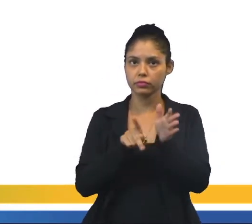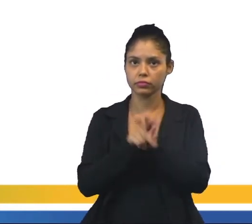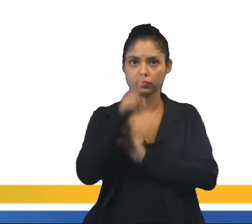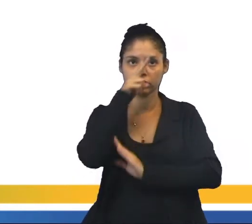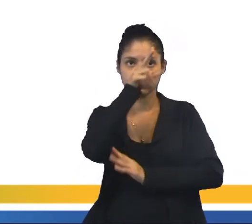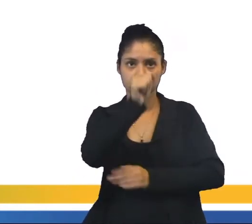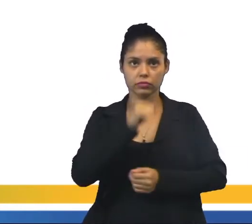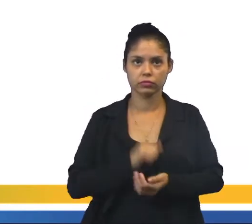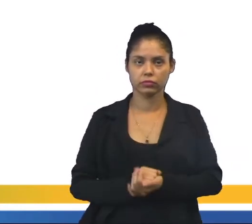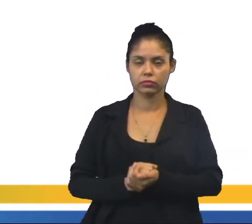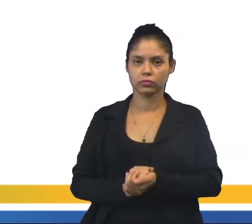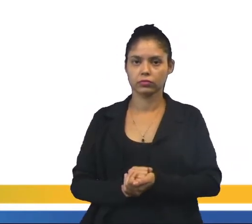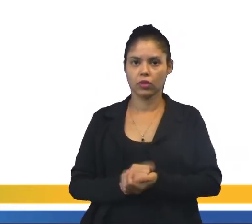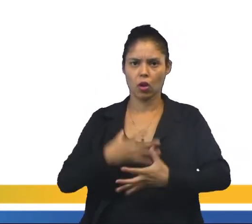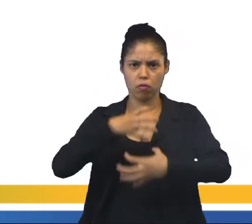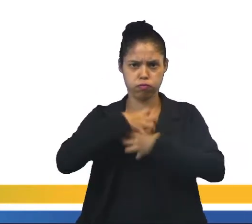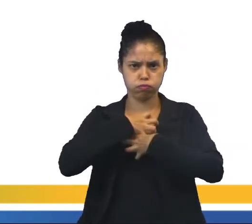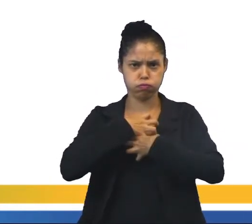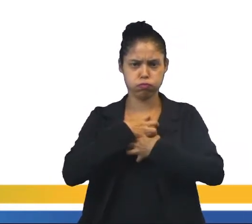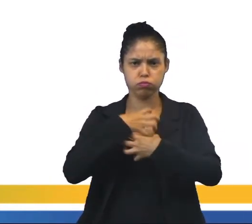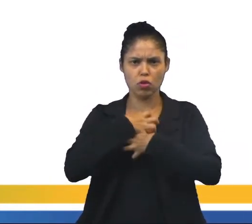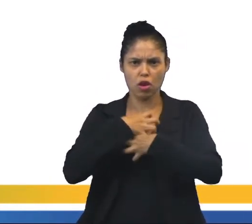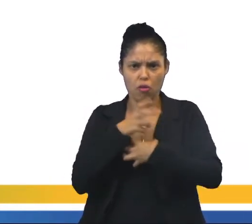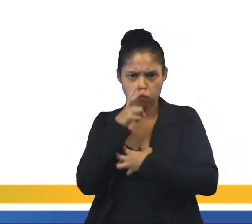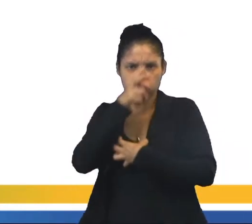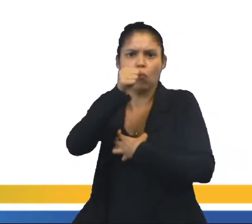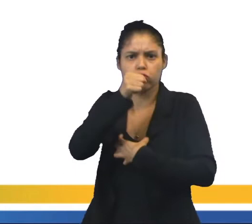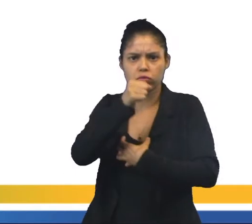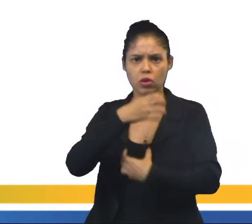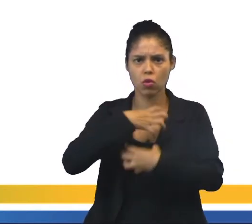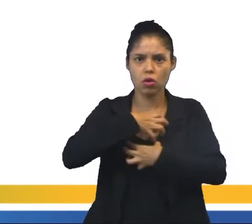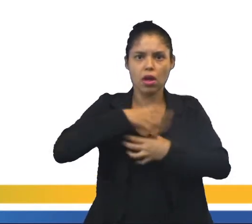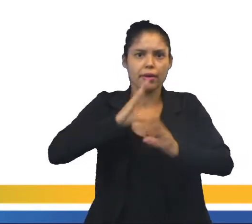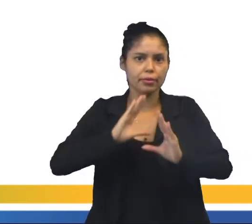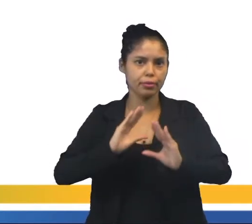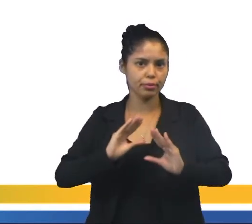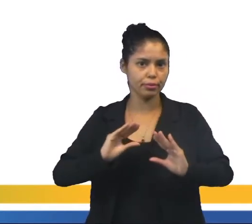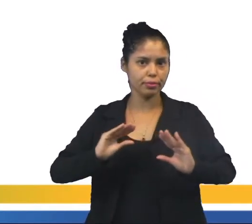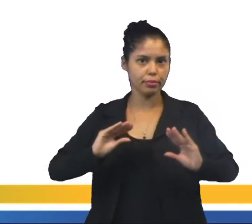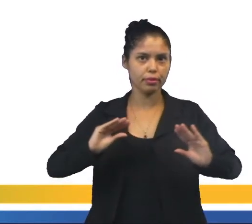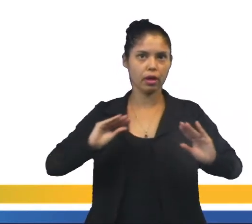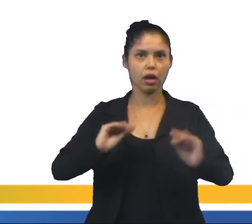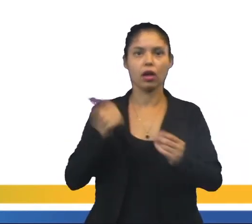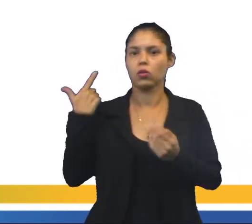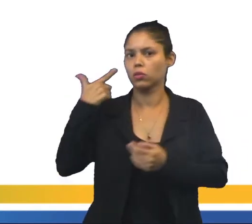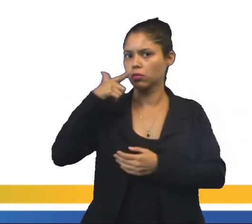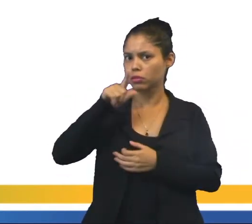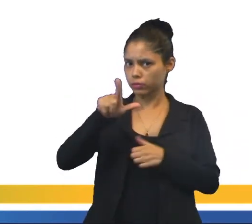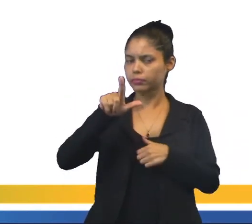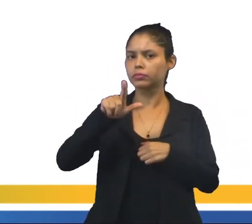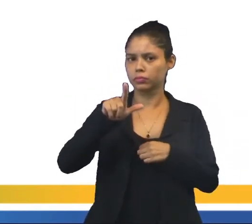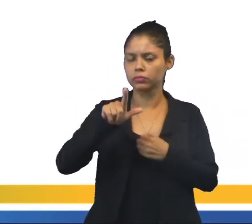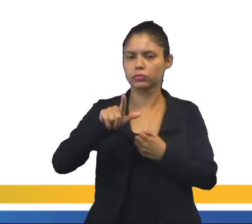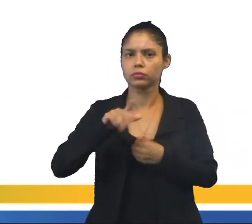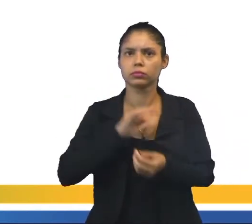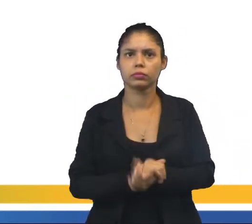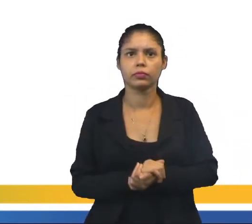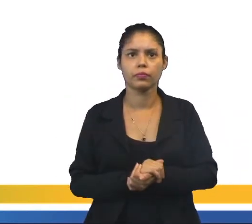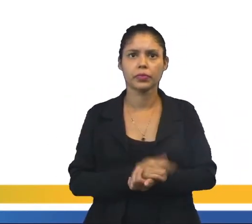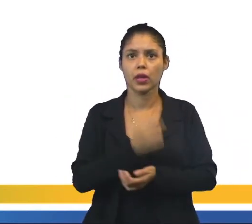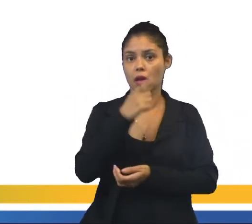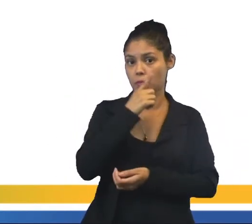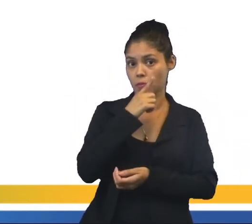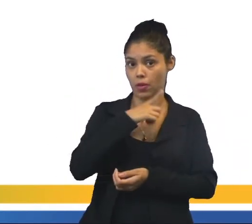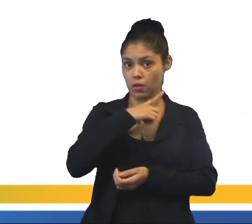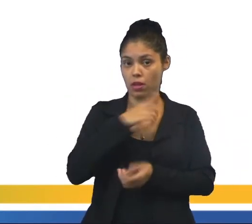ser mais forte ou mais fraco. Controlando a intensidade, o som pode ganhar uma dinâmica, podendo ir do mais fraco